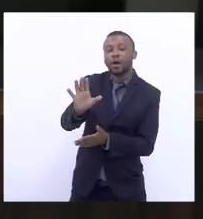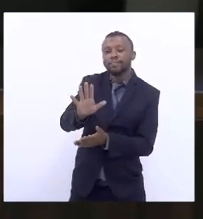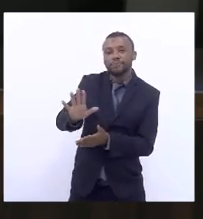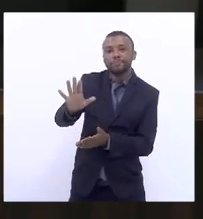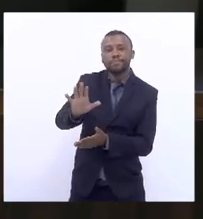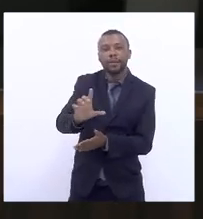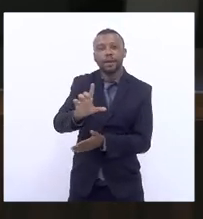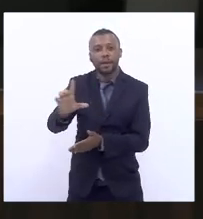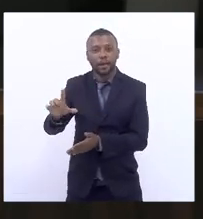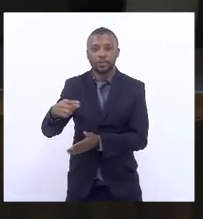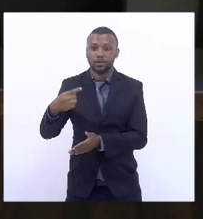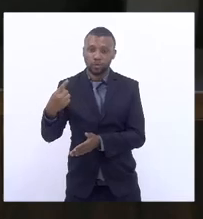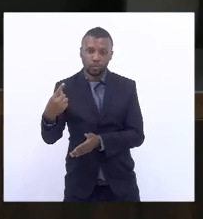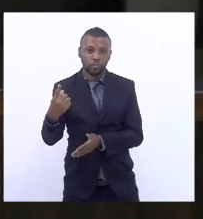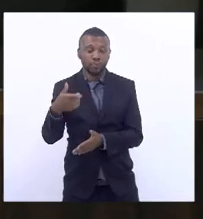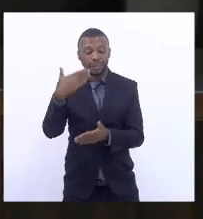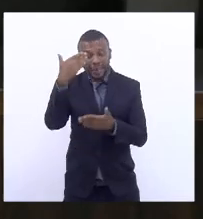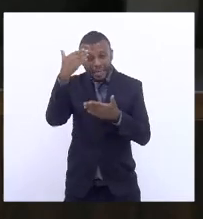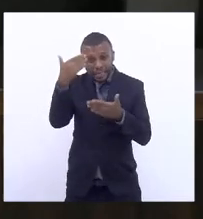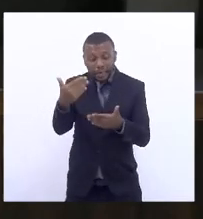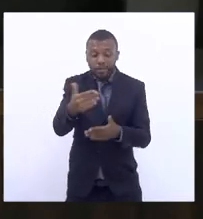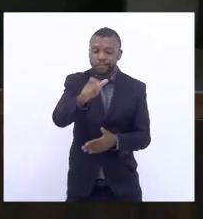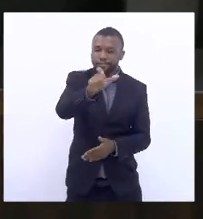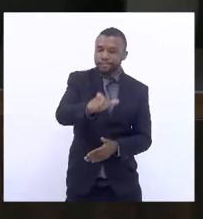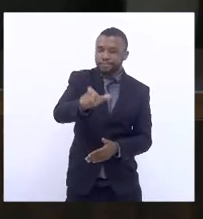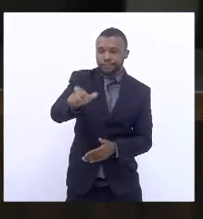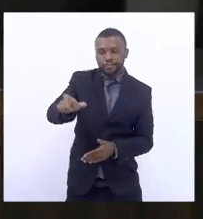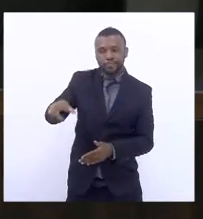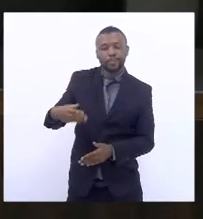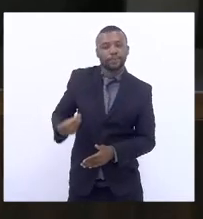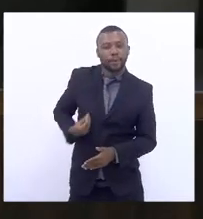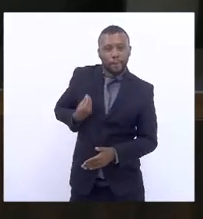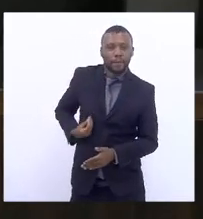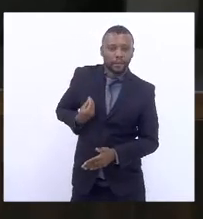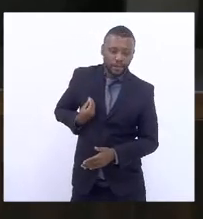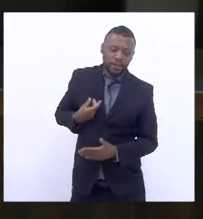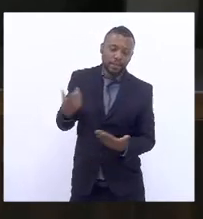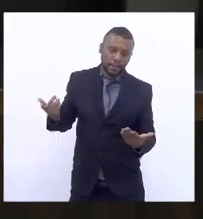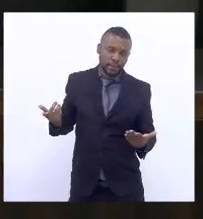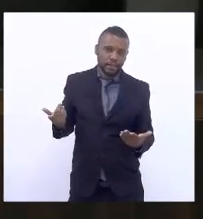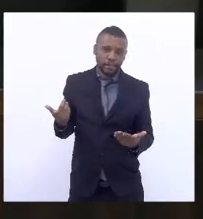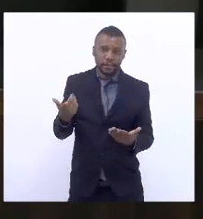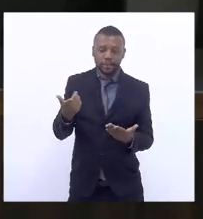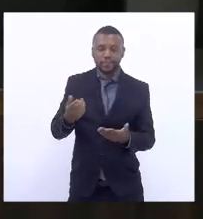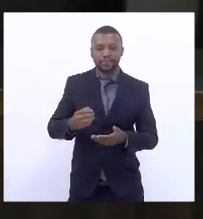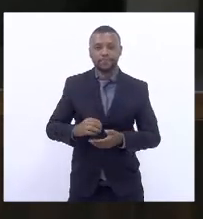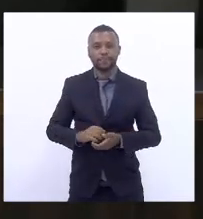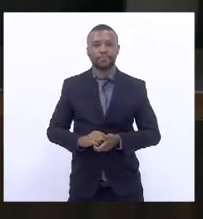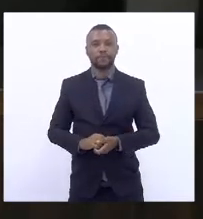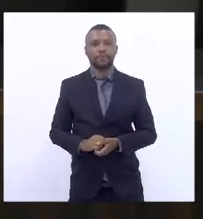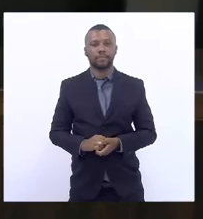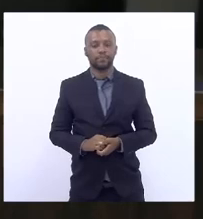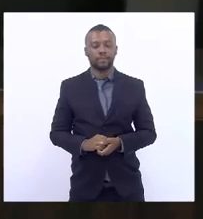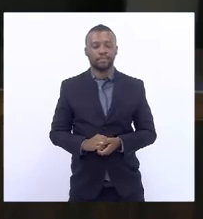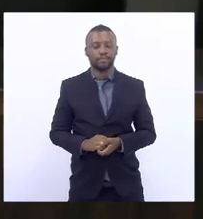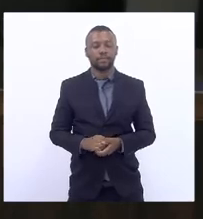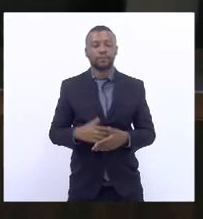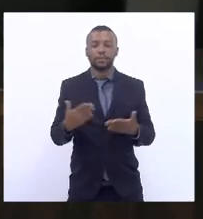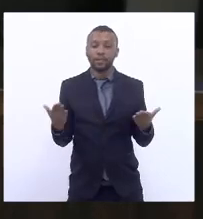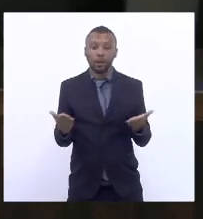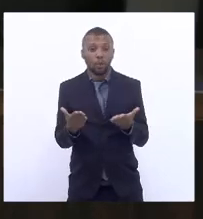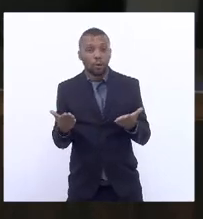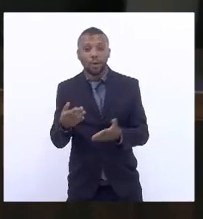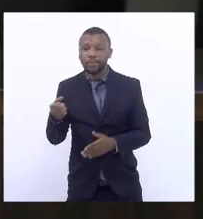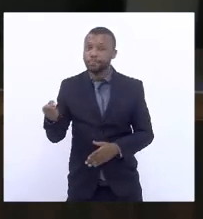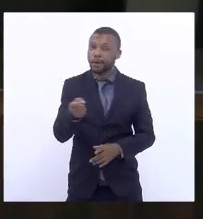E agradeço, portanto, essas presenças e todas as demais presenças que não estão aqui consignadas. Bom, eu passo a palavra agora